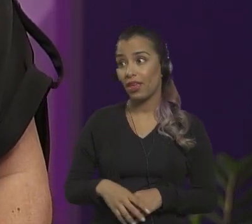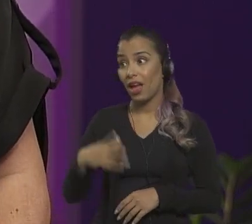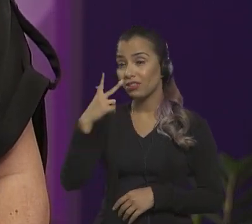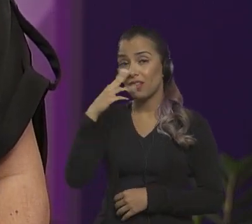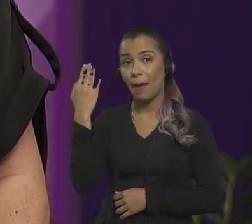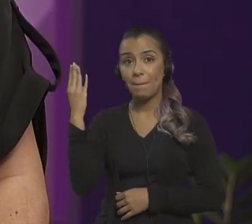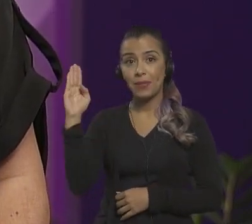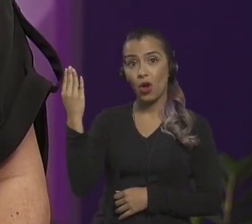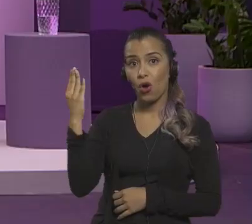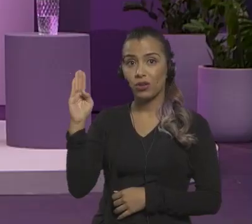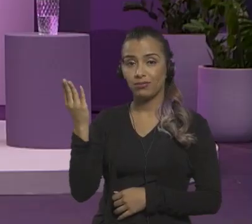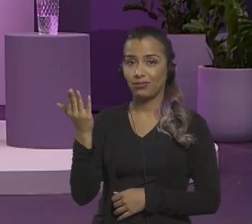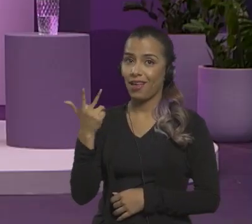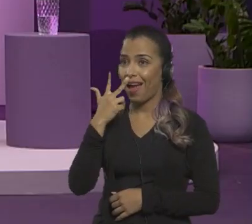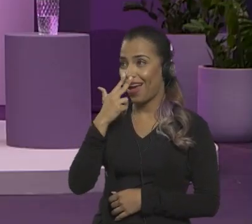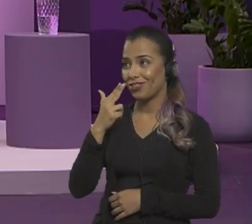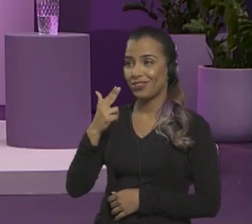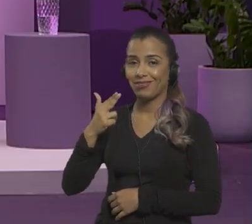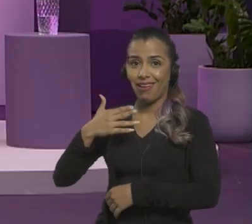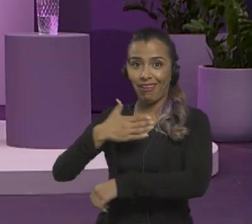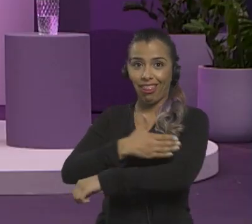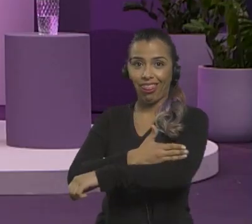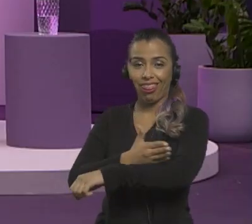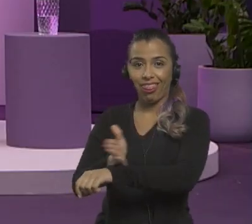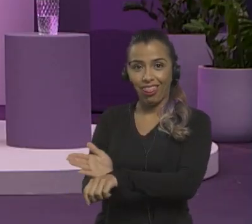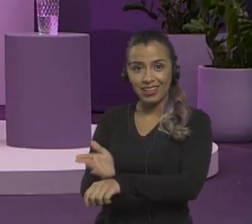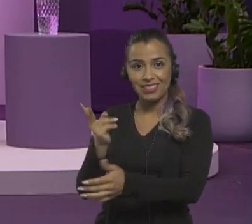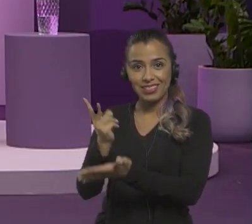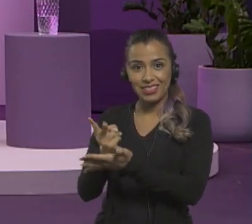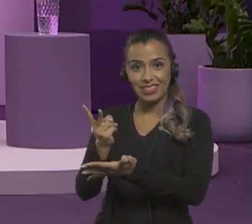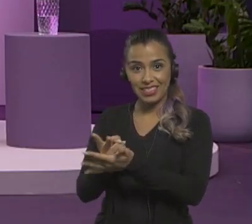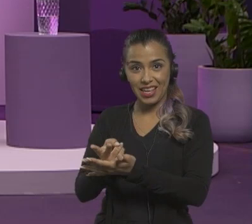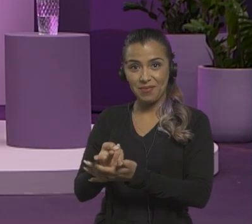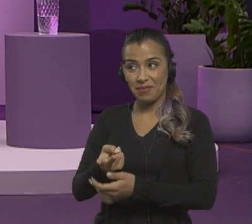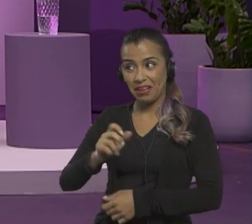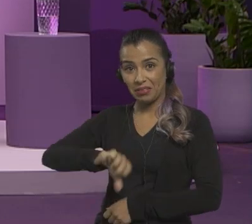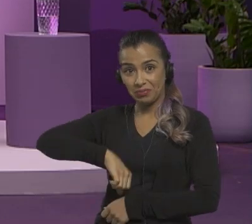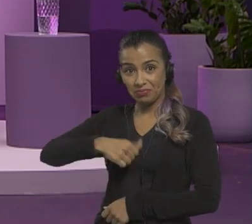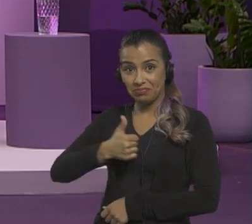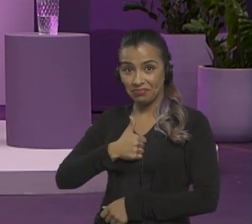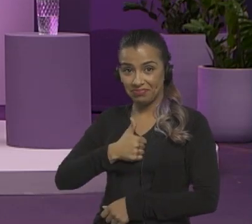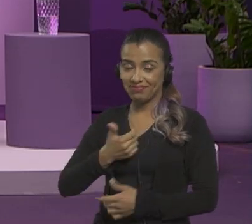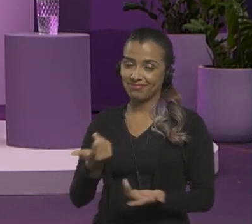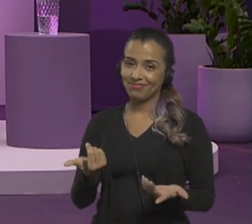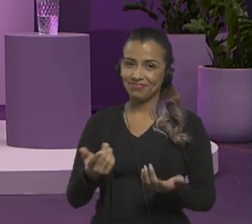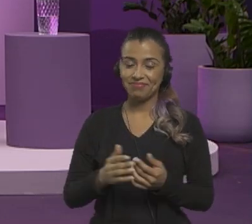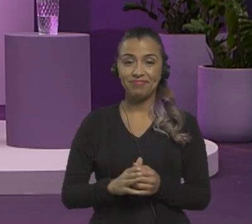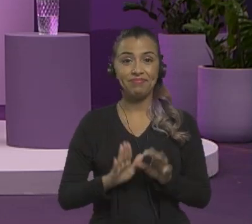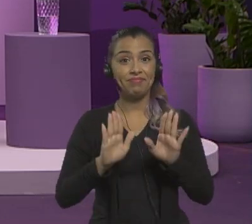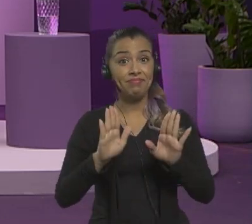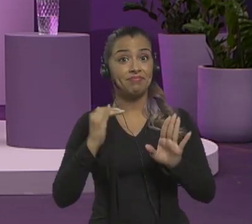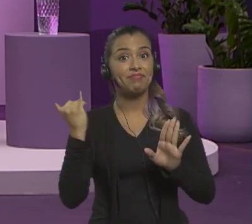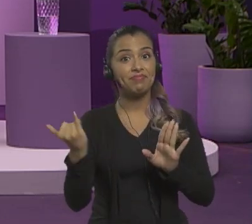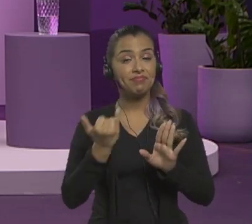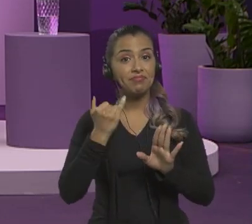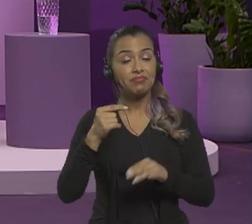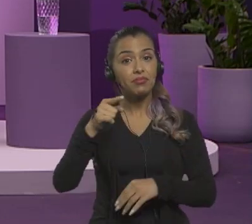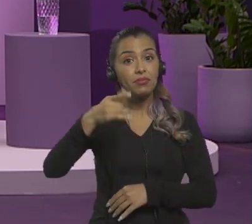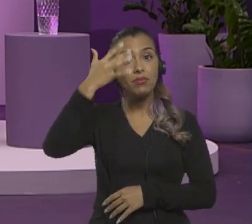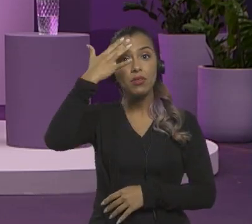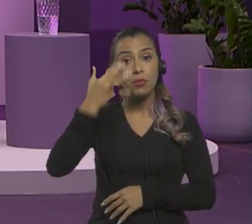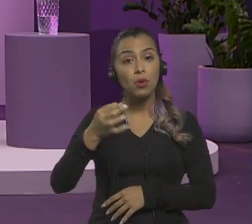Sim. O tempo todo, mas o importante é você entender que o mundo que está errado em